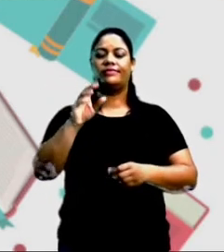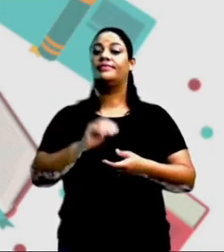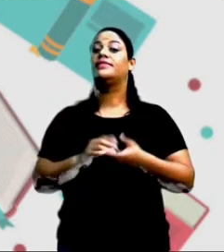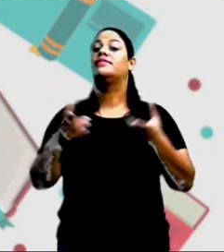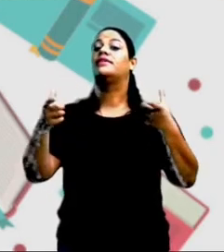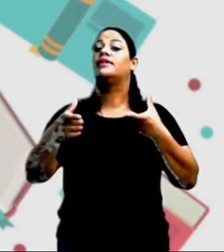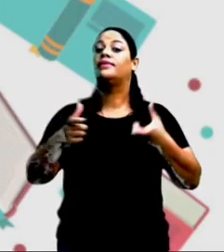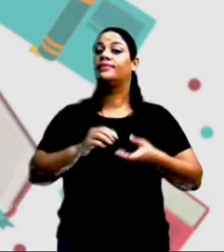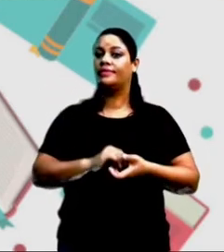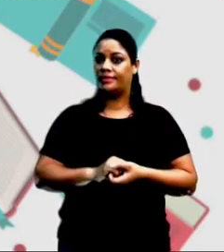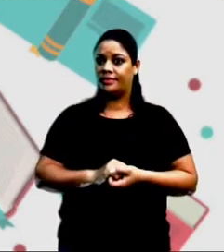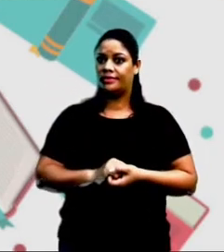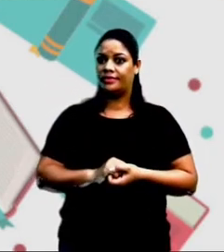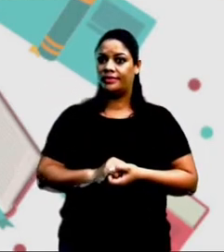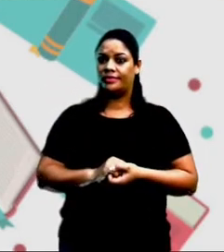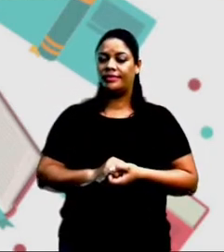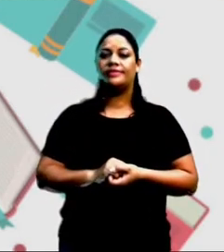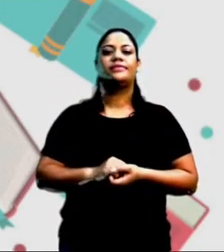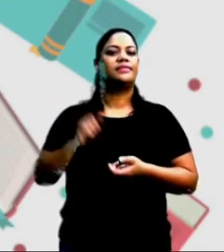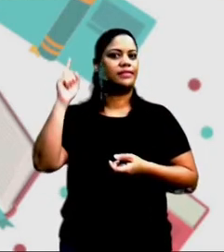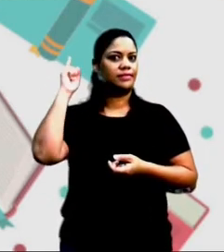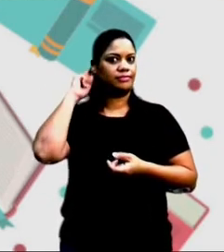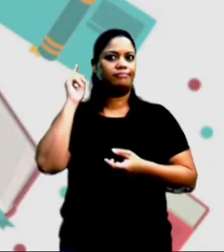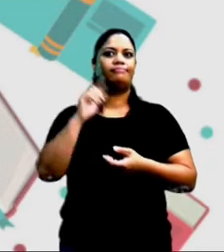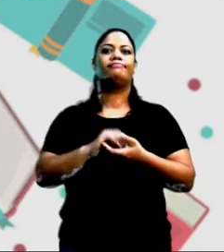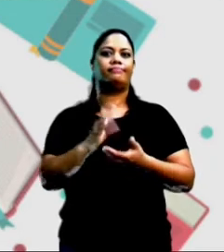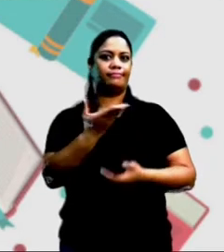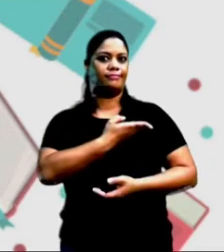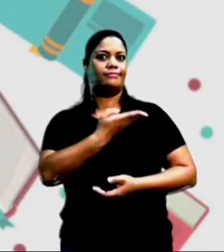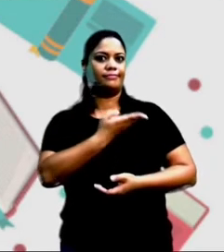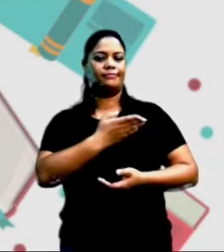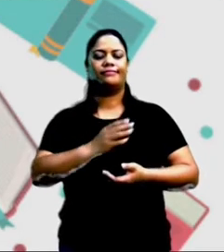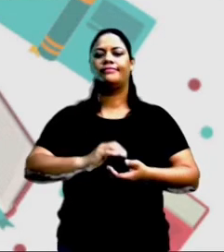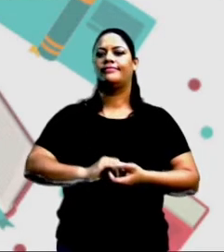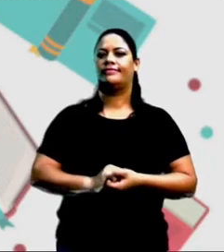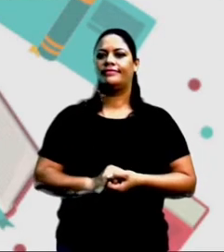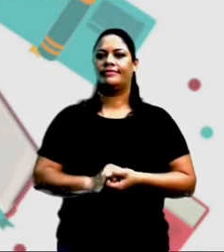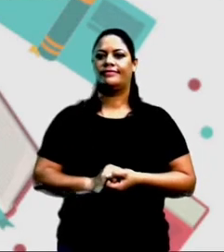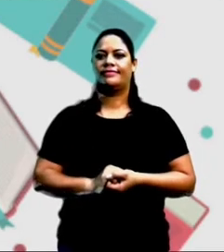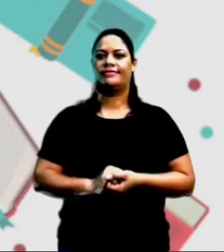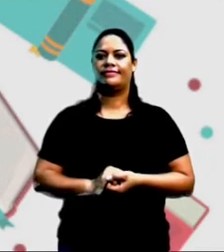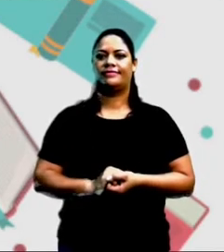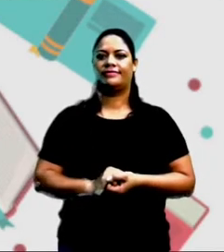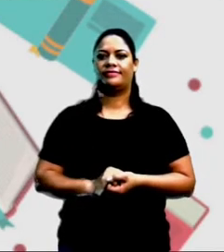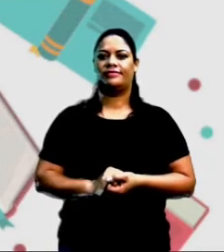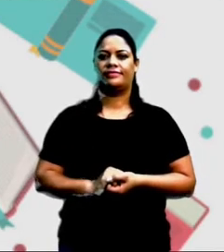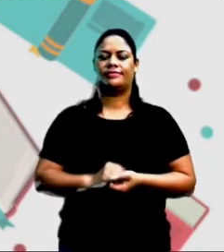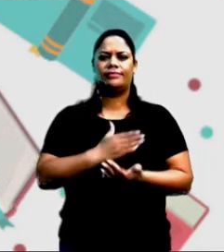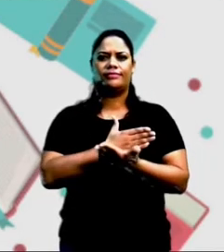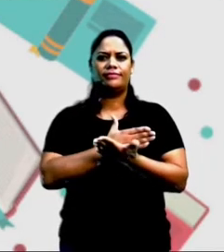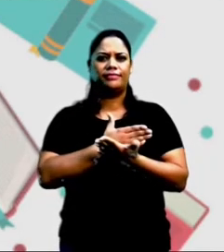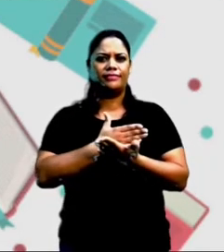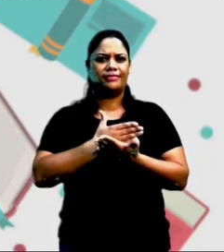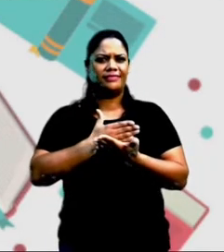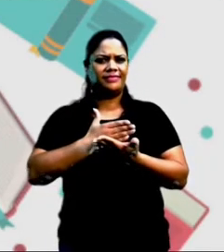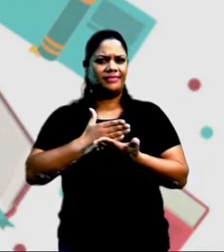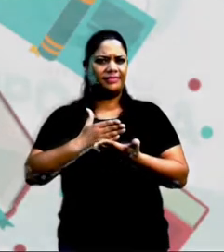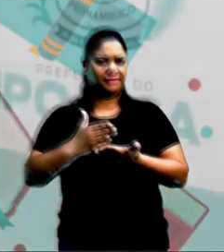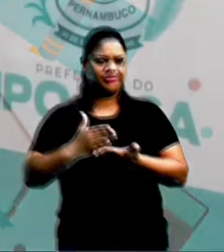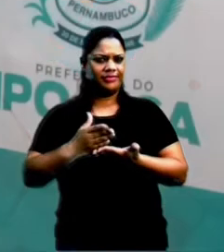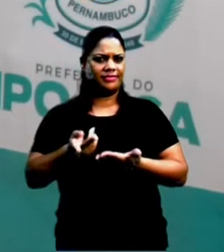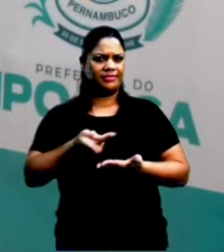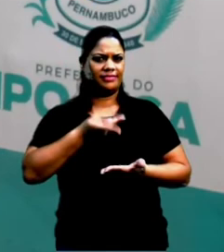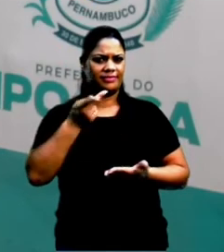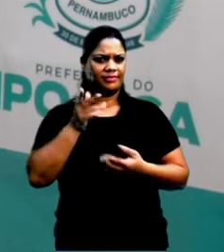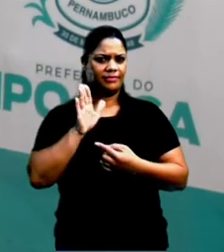cai aonde? Na cabeça de Horácio. Opa! Aí quando Horácio começa a insinuar,